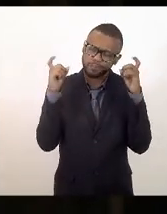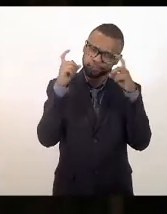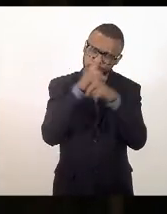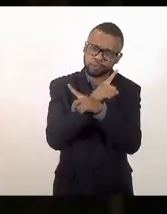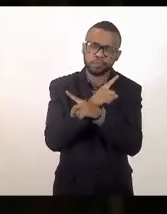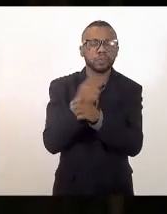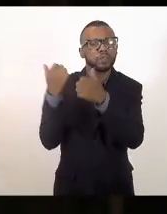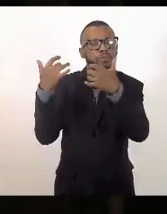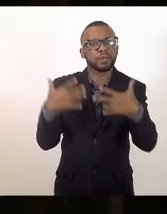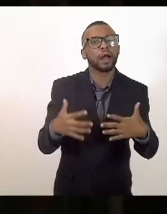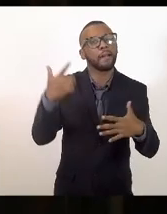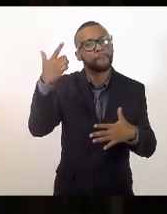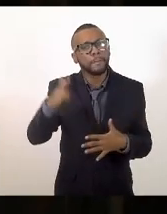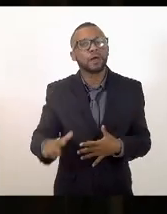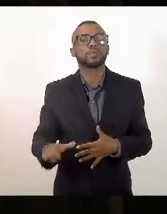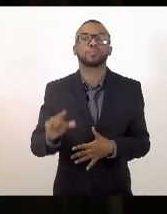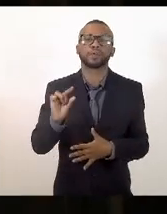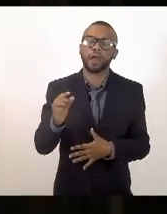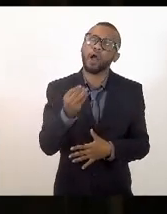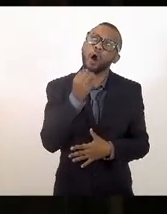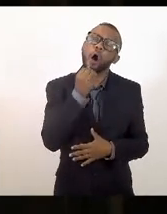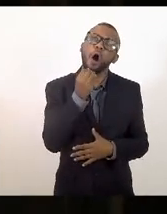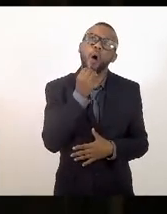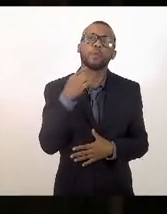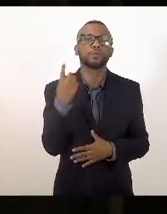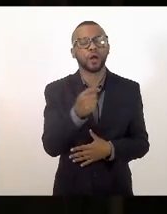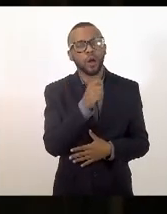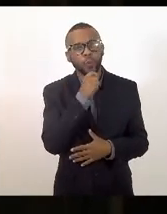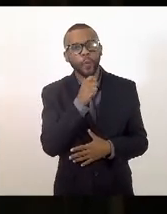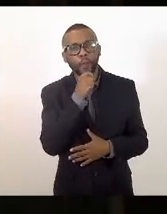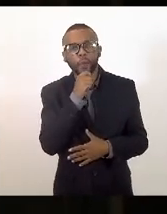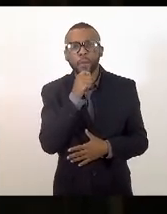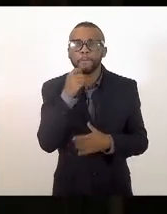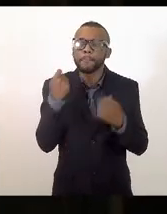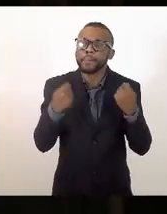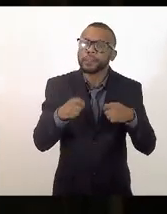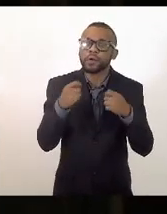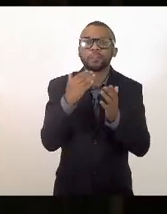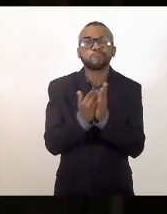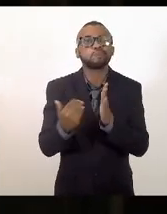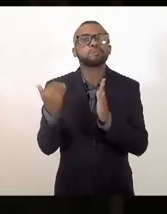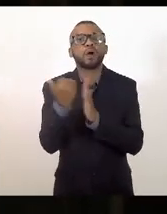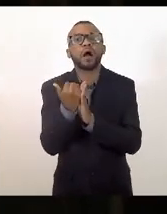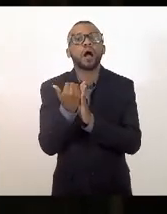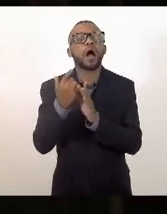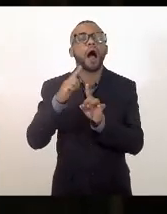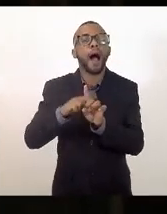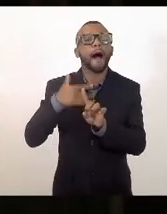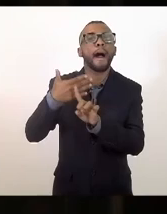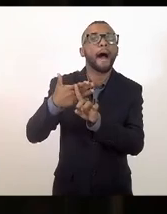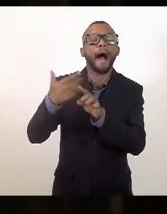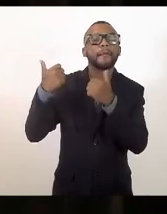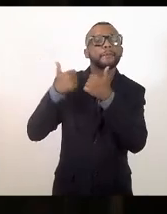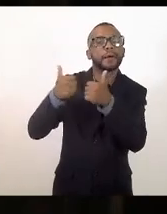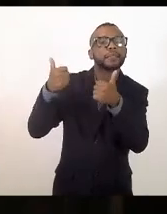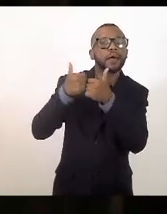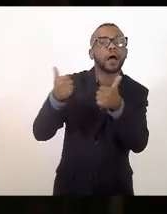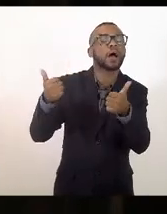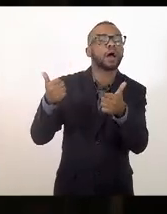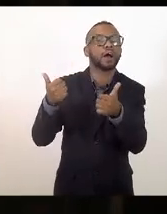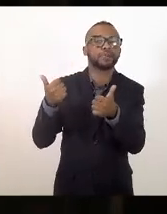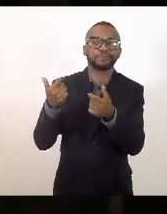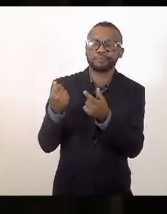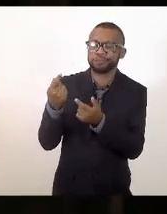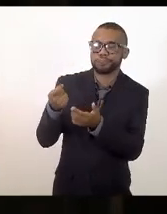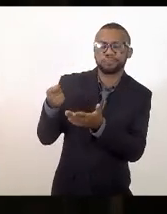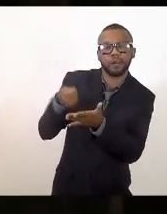dizer mais uma vez, é óbvio que não temos que aumentar nesse momento a passagem de ônibus, mas nós precisamos